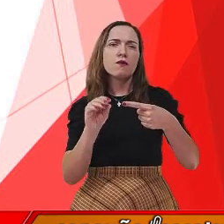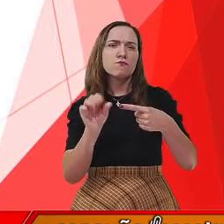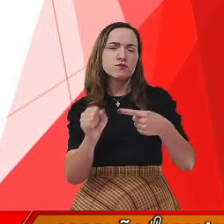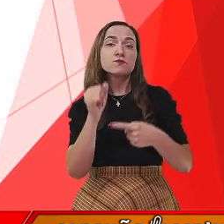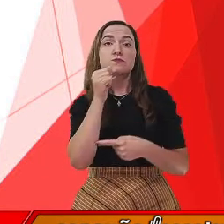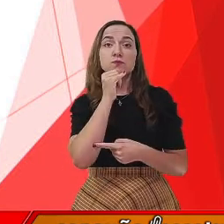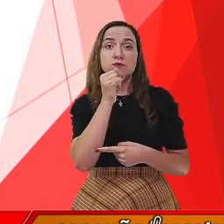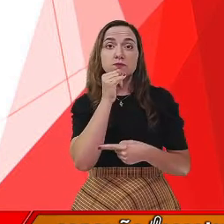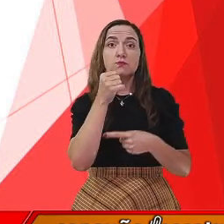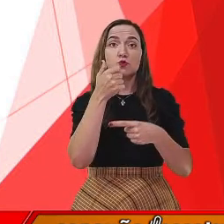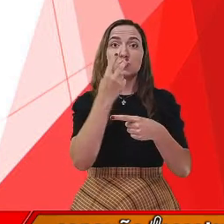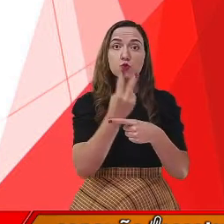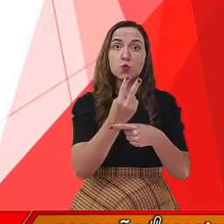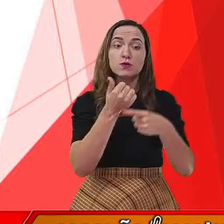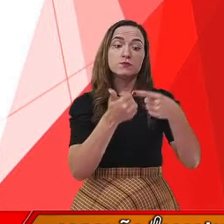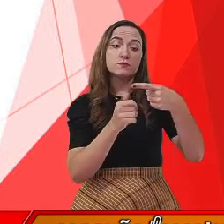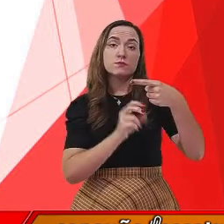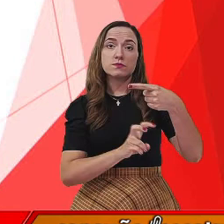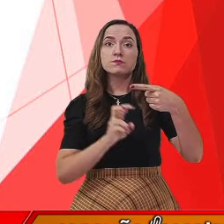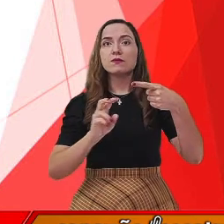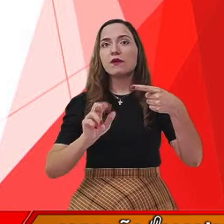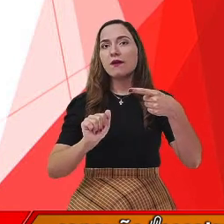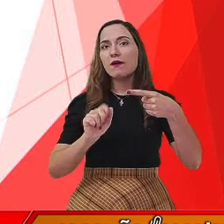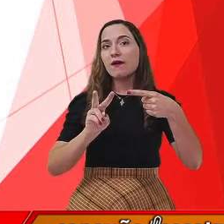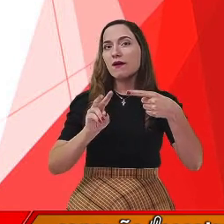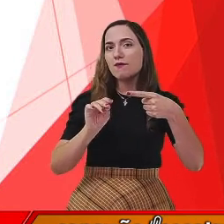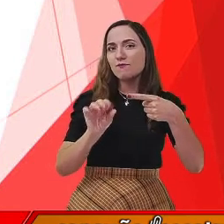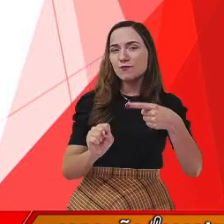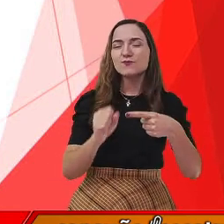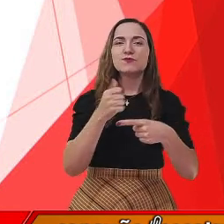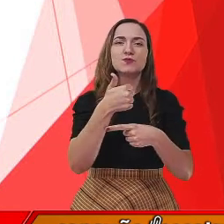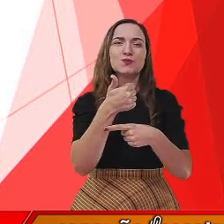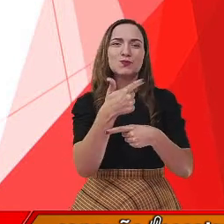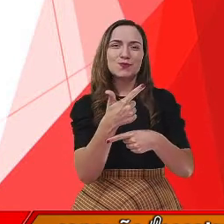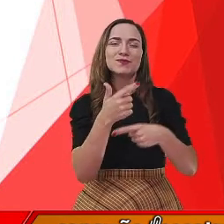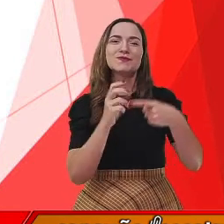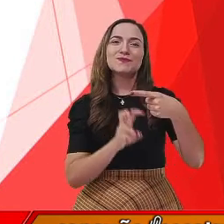como por exemplo, 2/15,